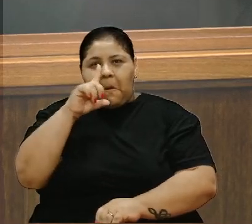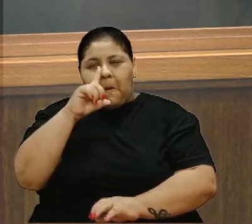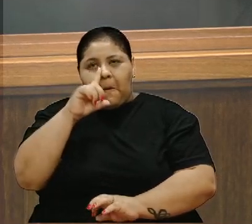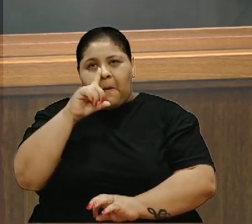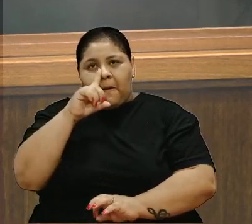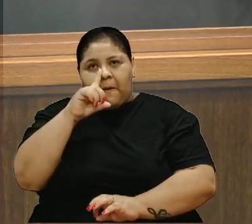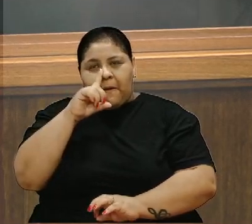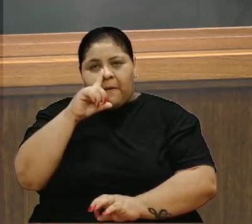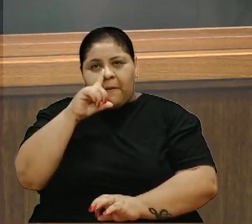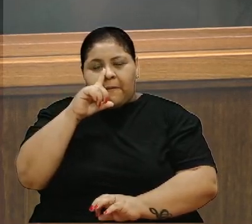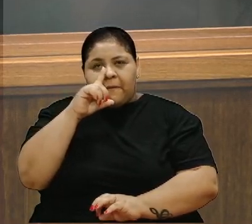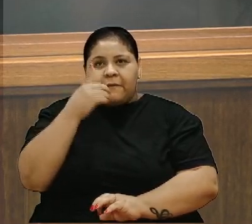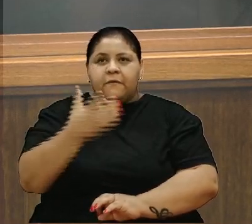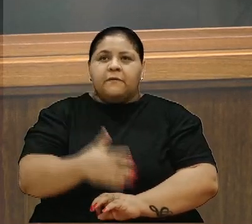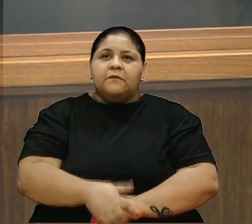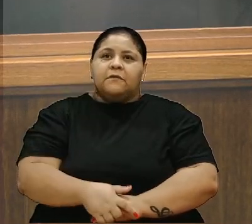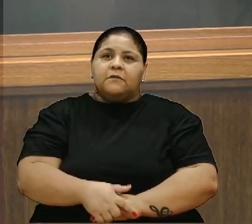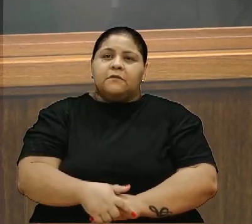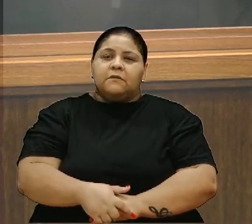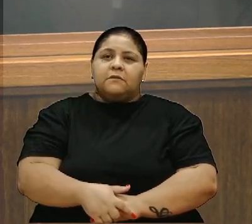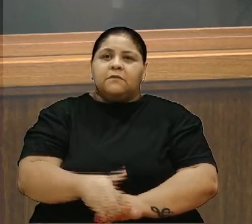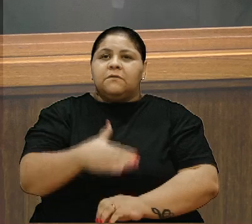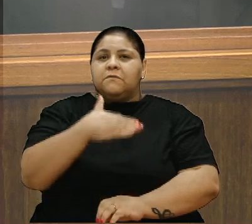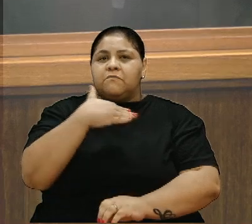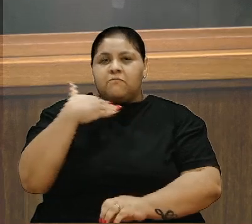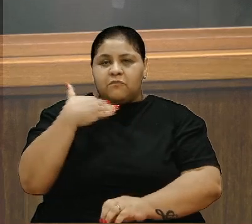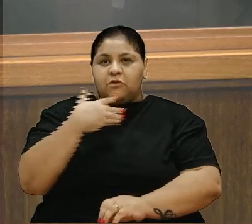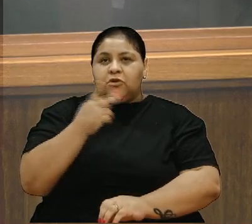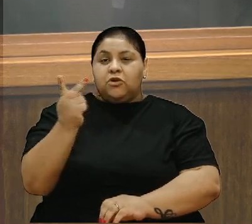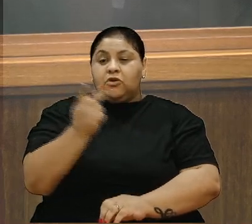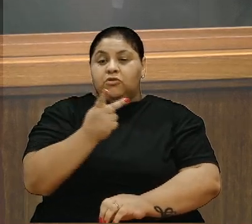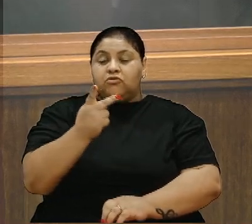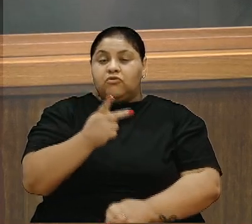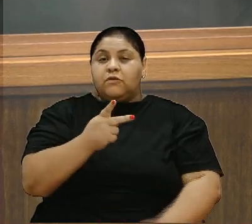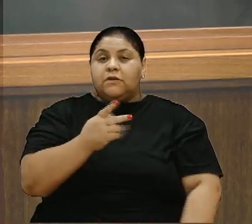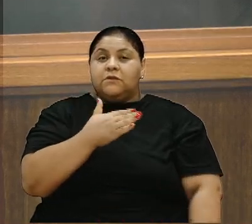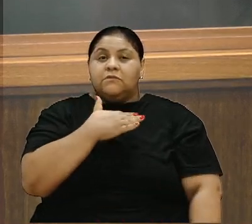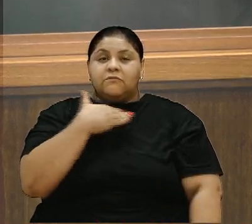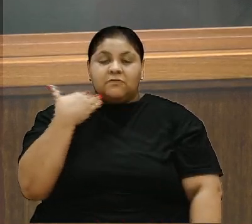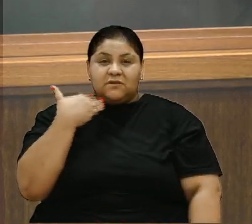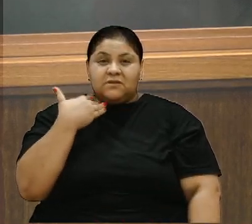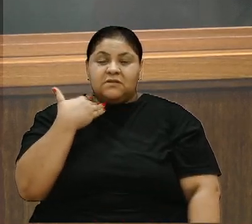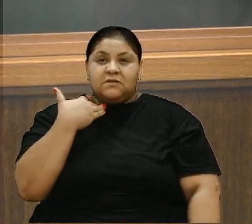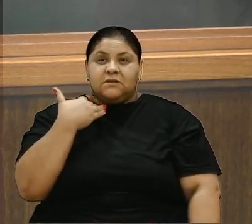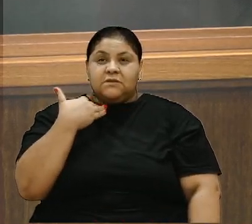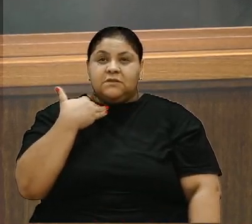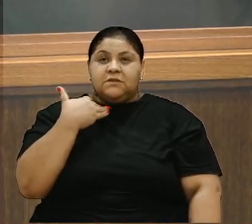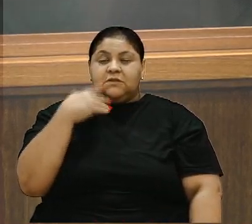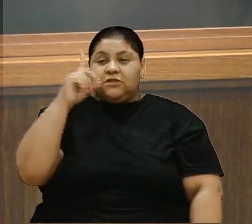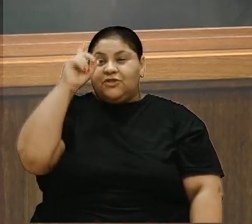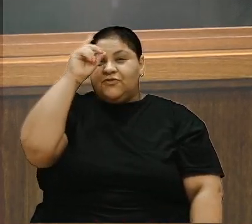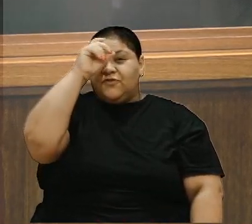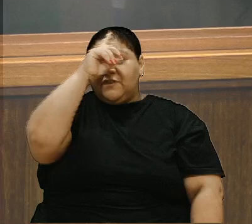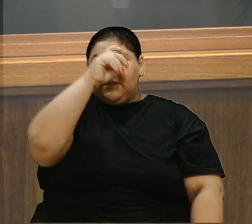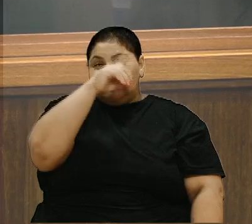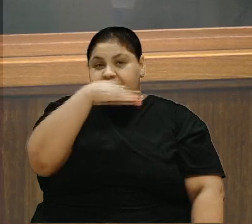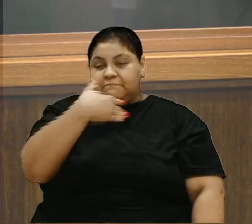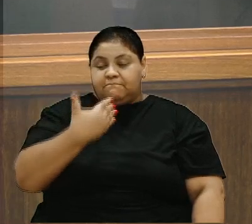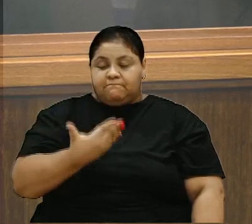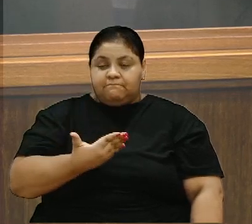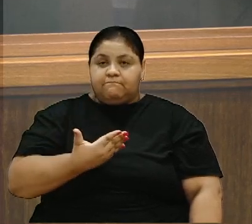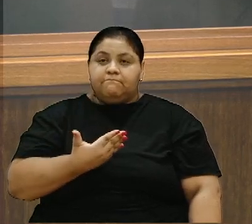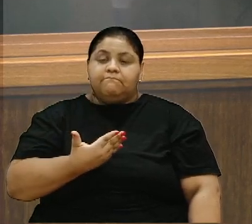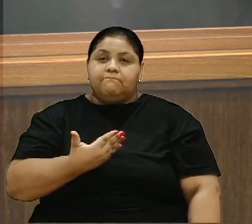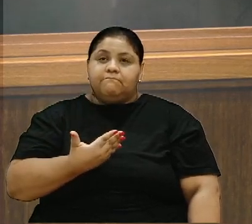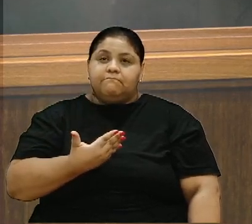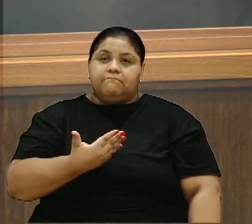na presença da mãe, acabou morrendo. Então, foram duas mortes trágicas, né, como a gente diria,